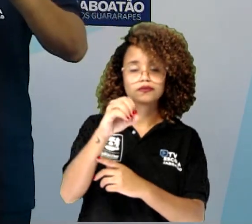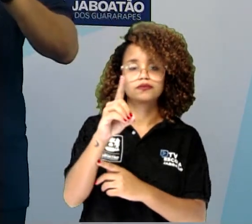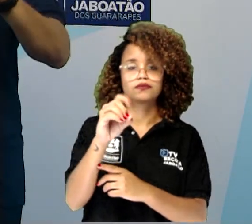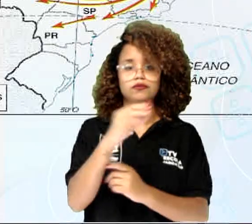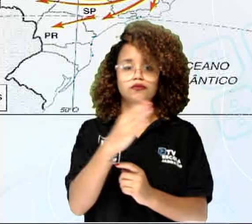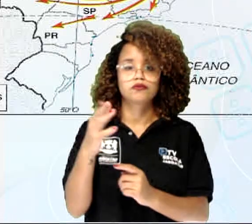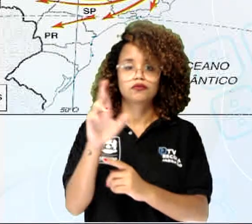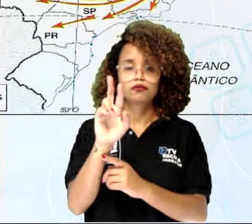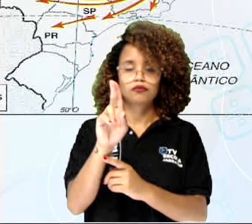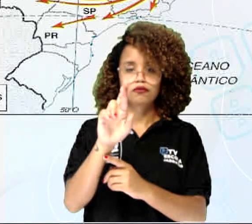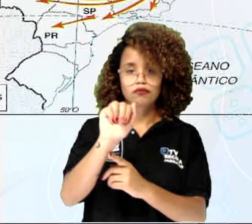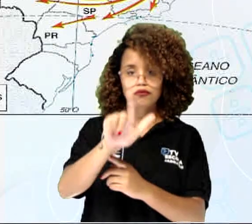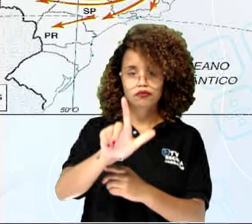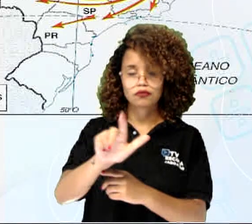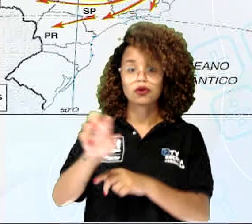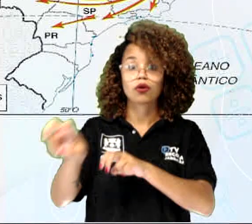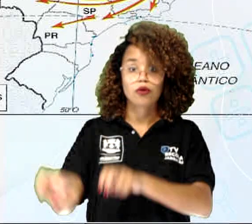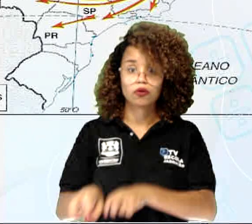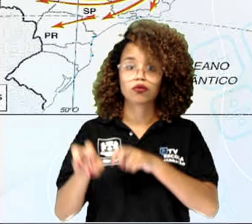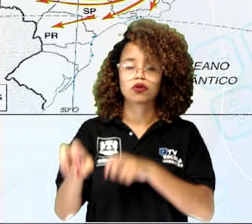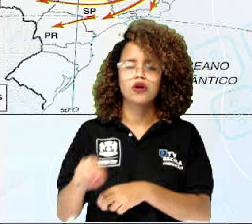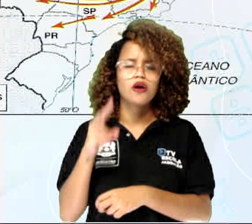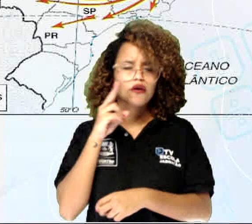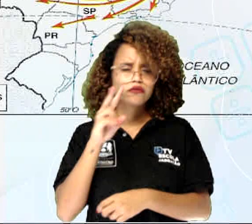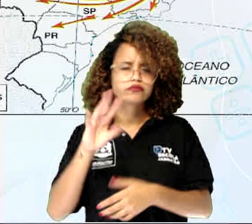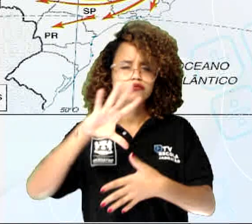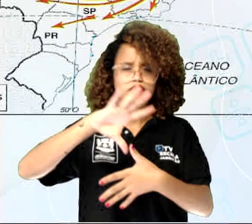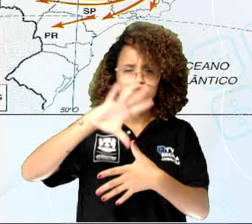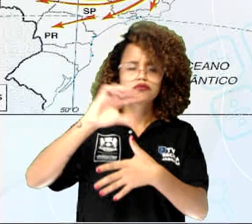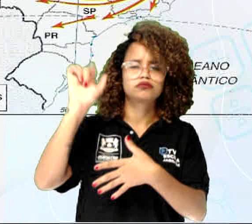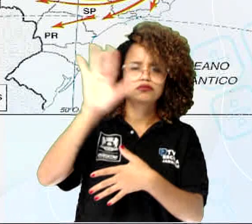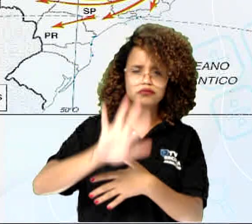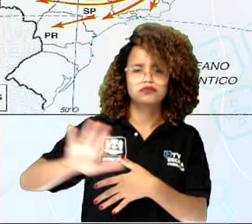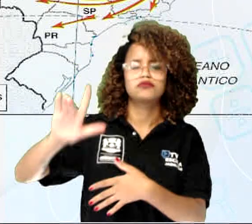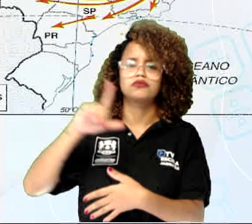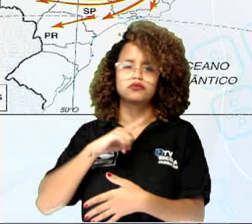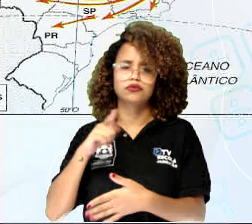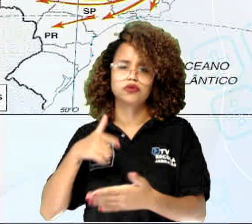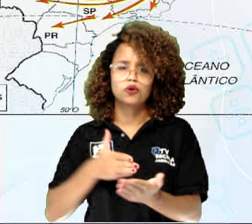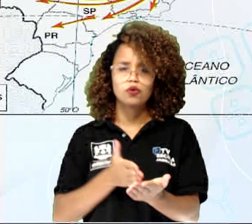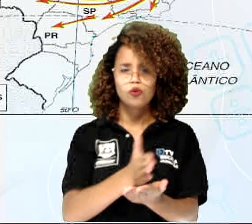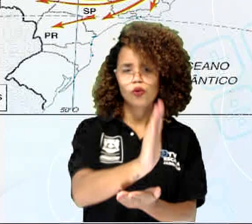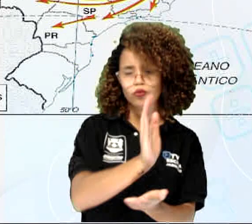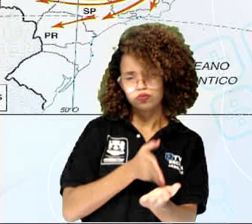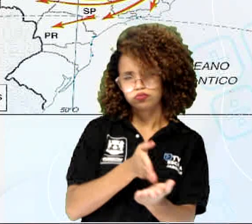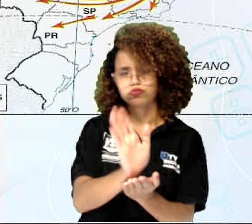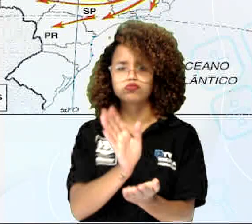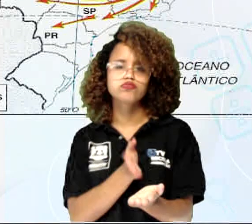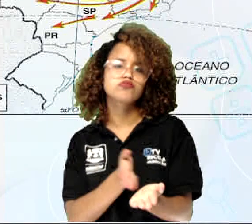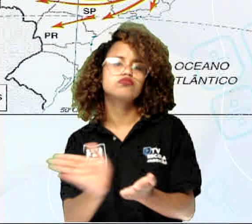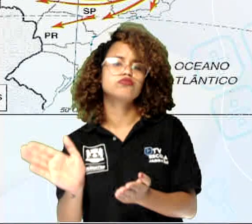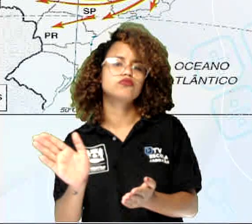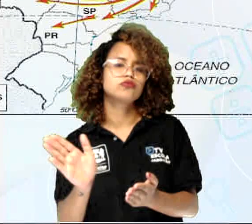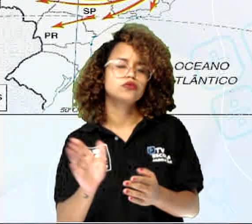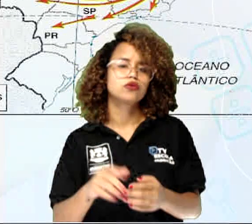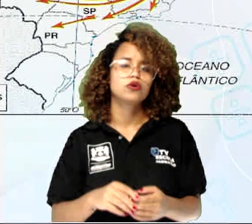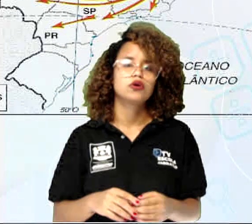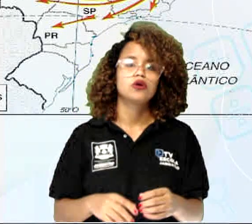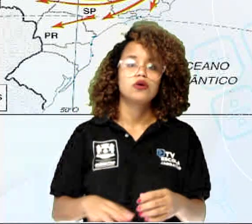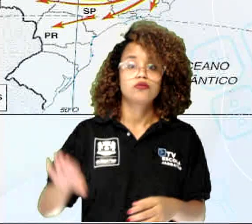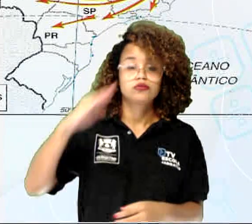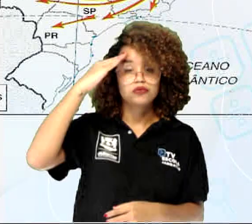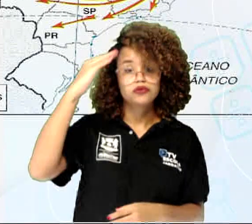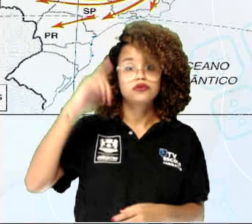nesse mapa que está na tela, nós temos aí a direção das principais migrações dentro do território